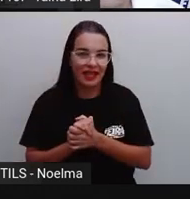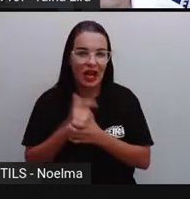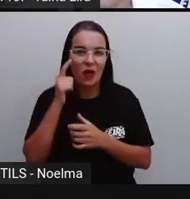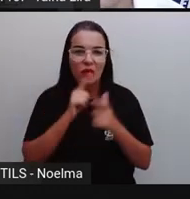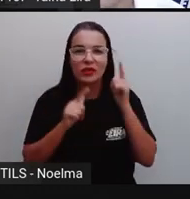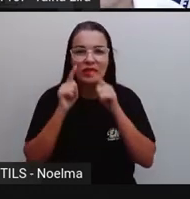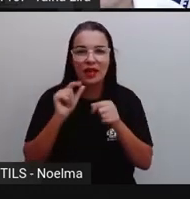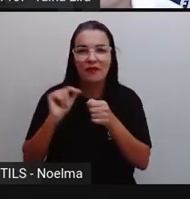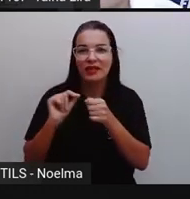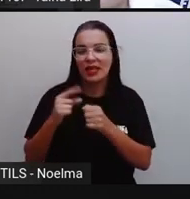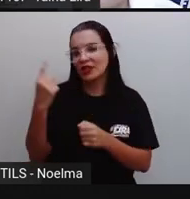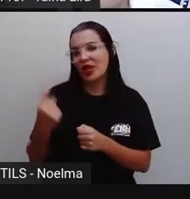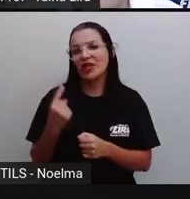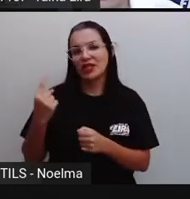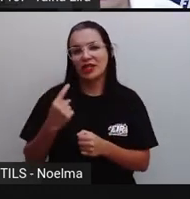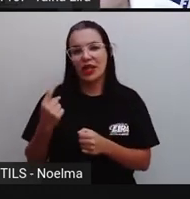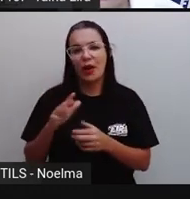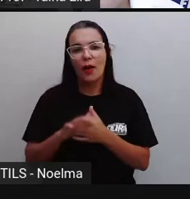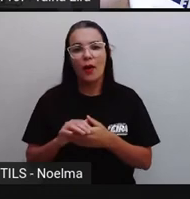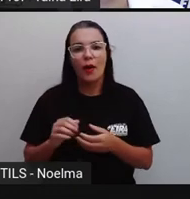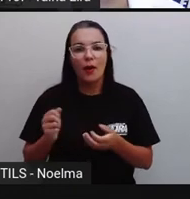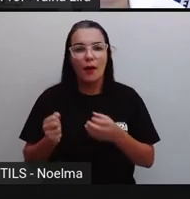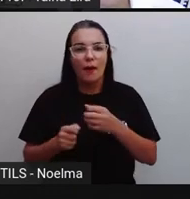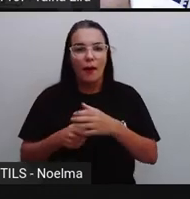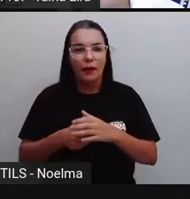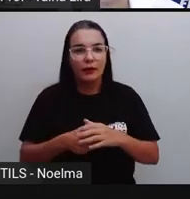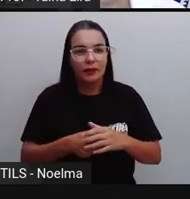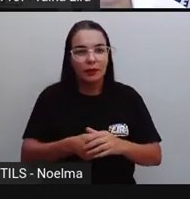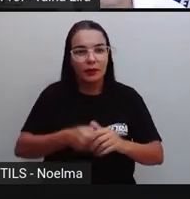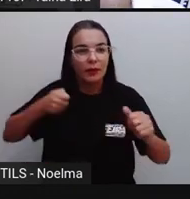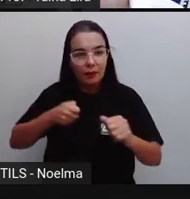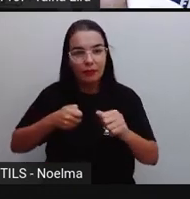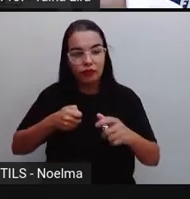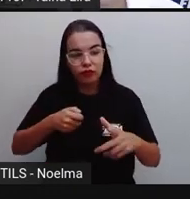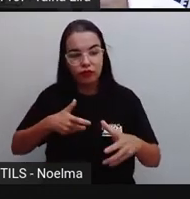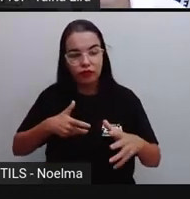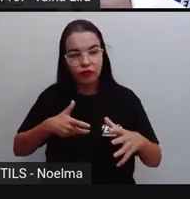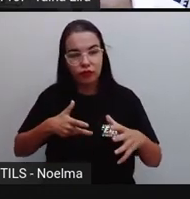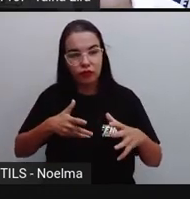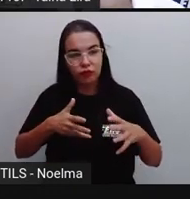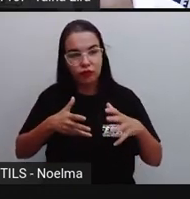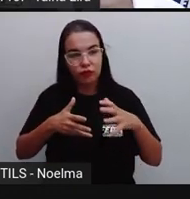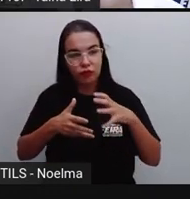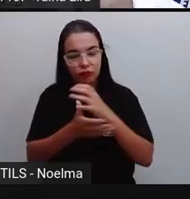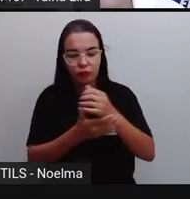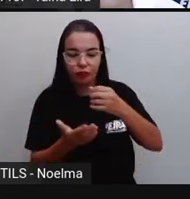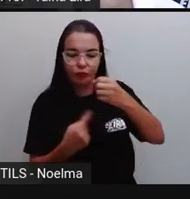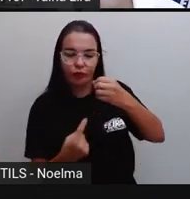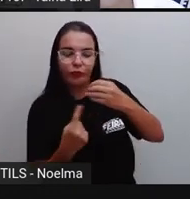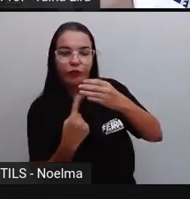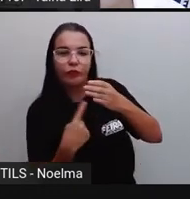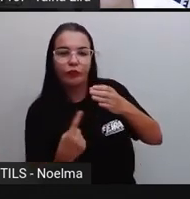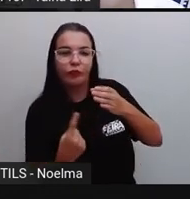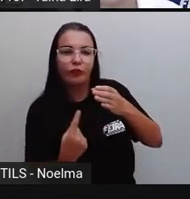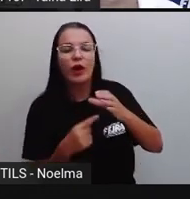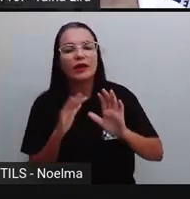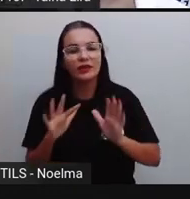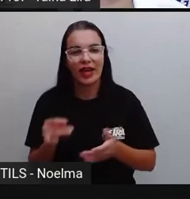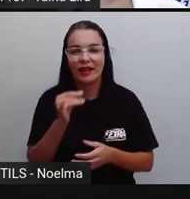até produzir, porque peão, ó, a gente consegue também fazer. A Pró já trouxe até aqui a imagem, né, de um